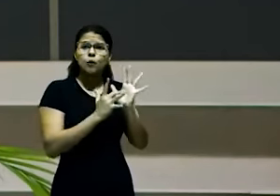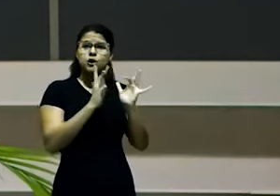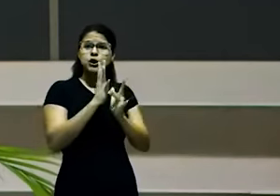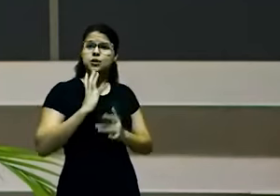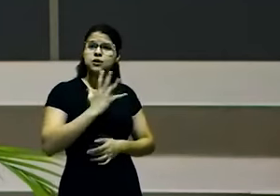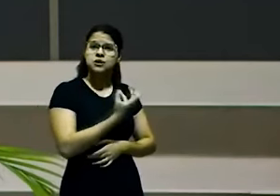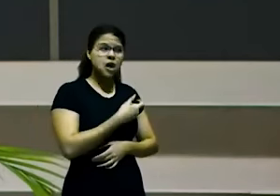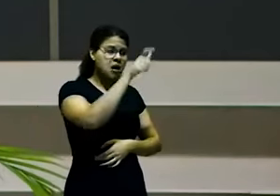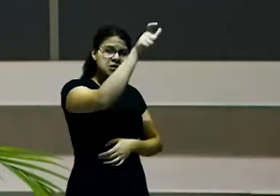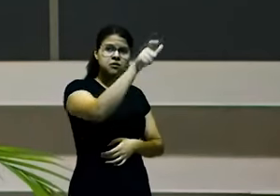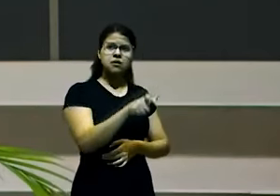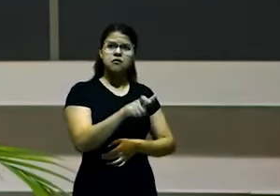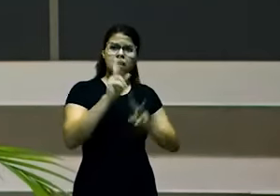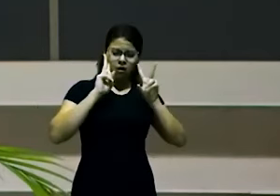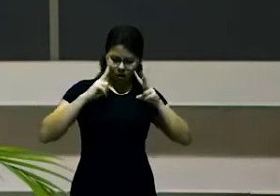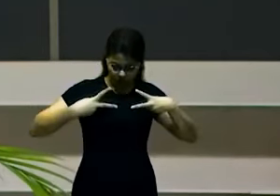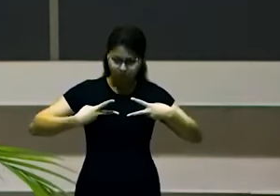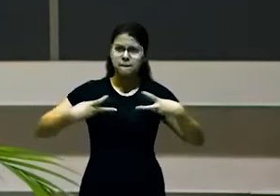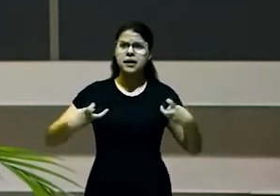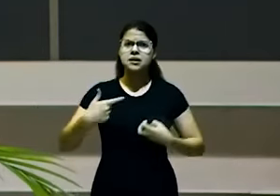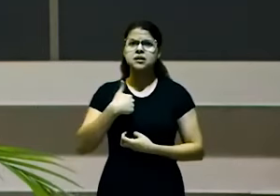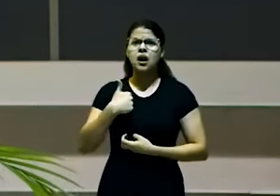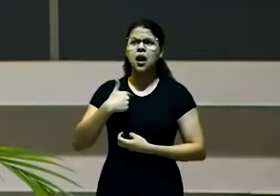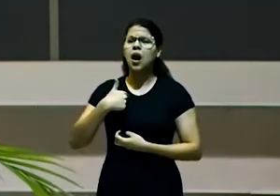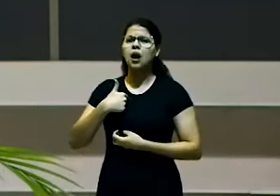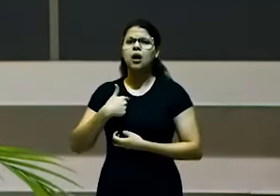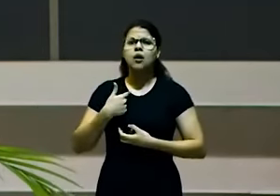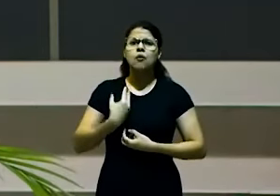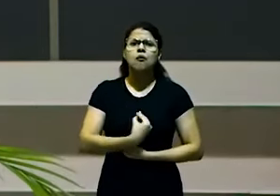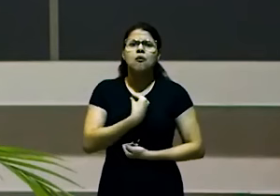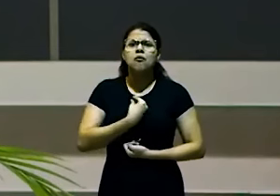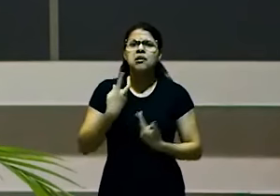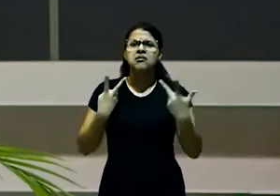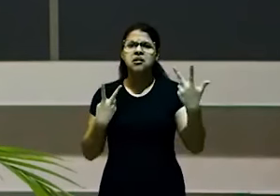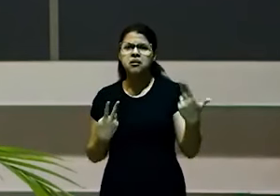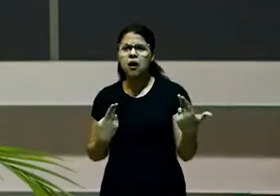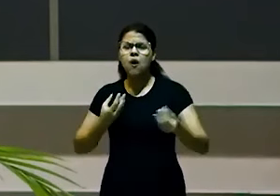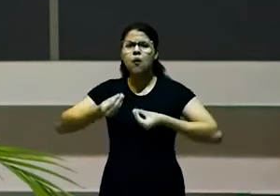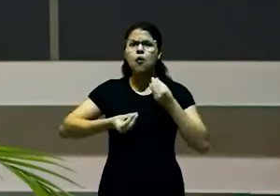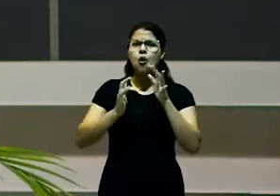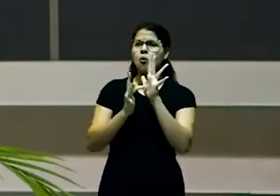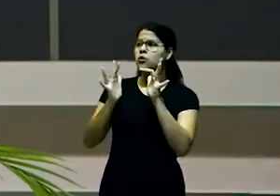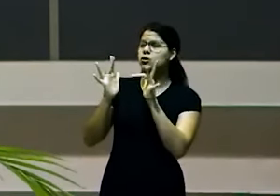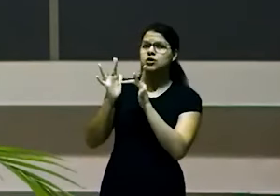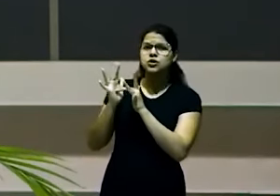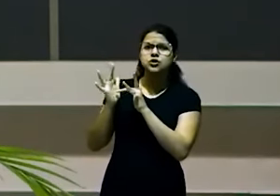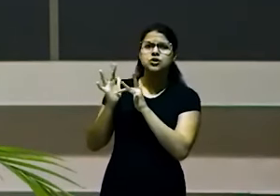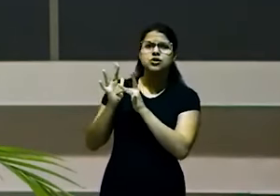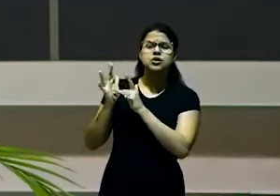Pedro eu olho pra minha conversão eu olho pra minha vida e eu vejo como é que Deus pode me